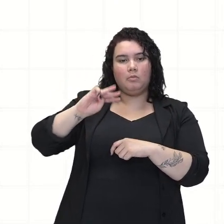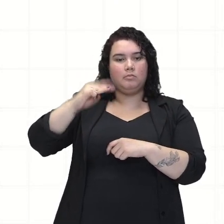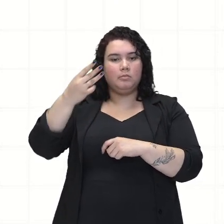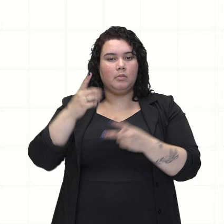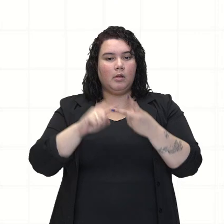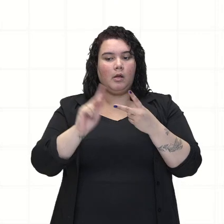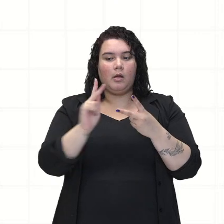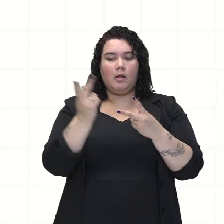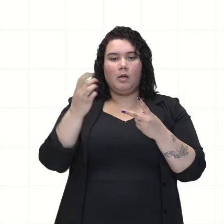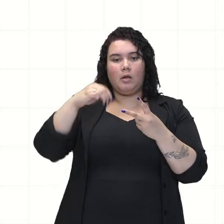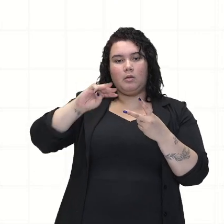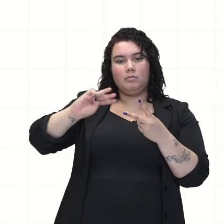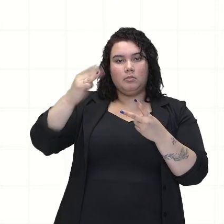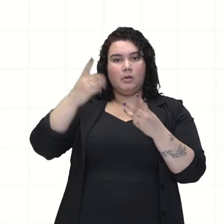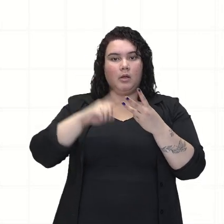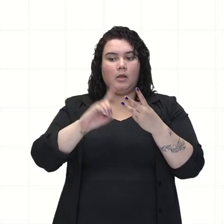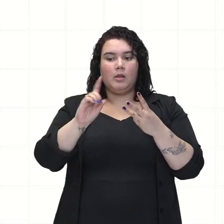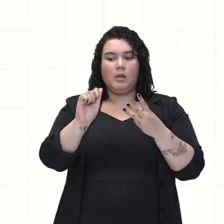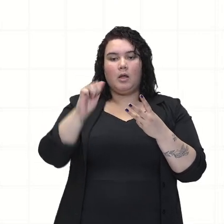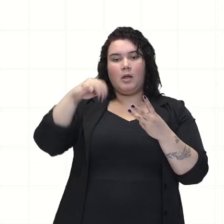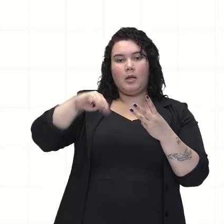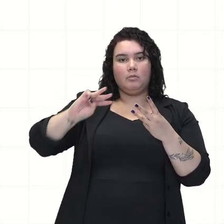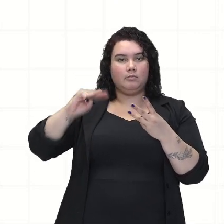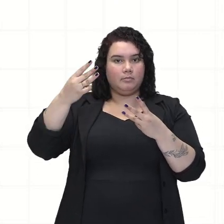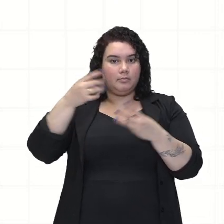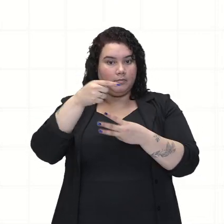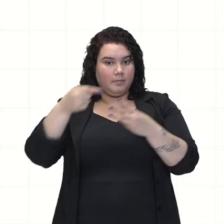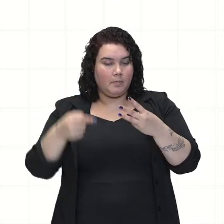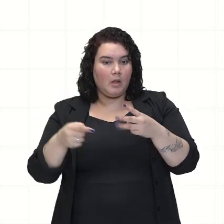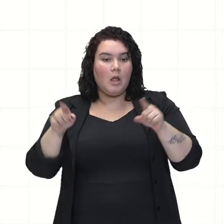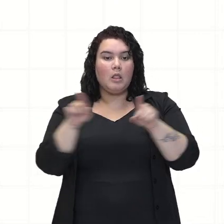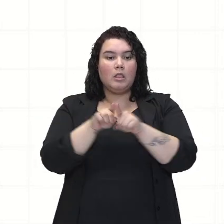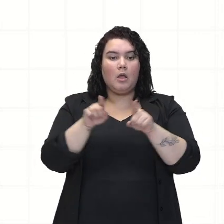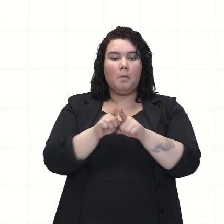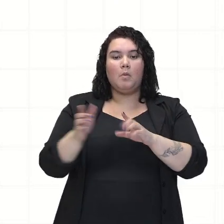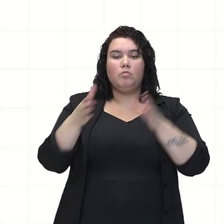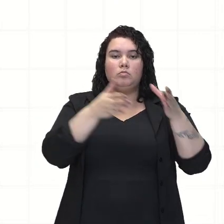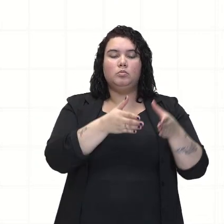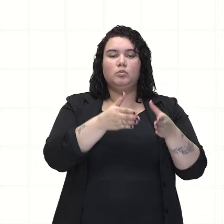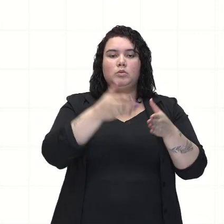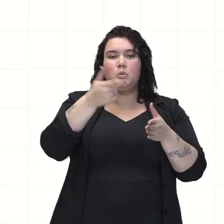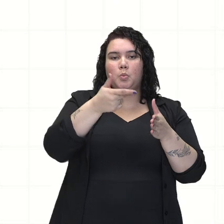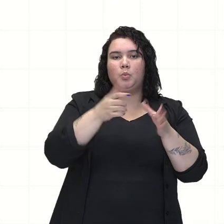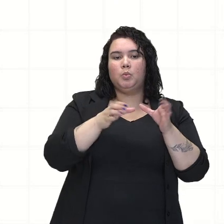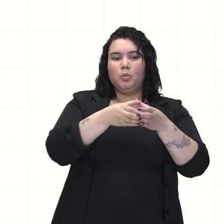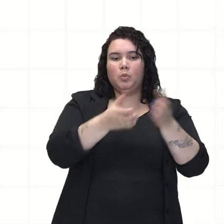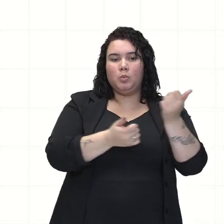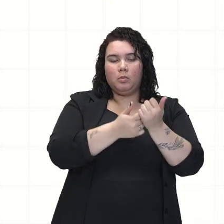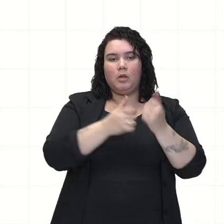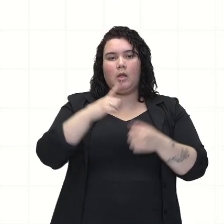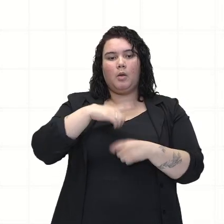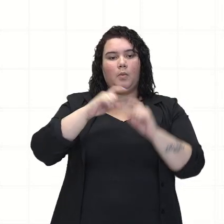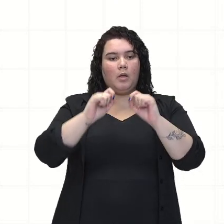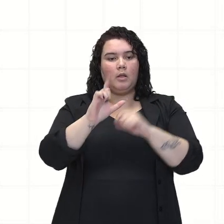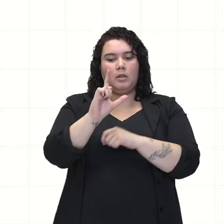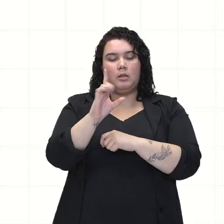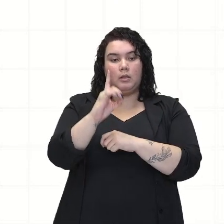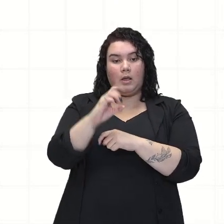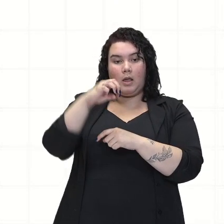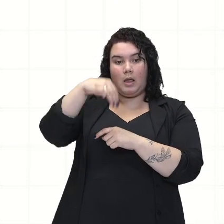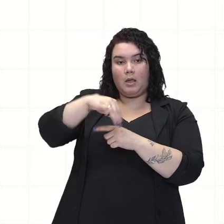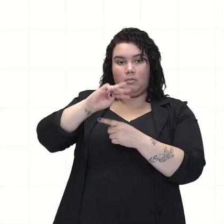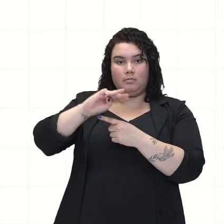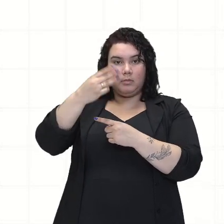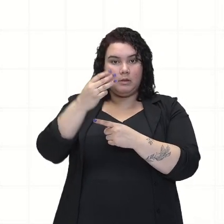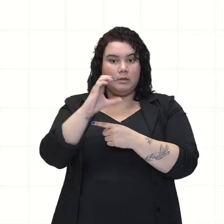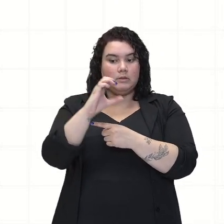hectômetro cúbico, decâmetro cúbico. E submúltiplos, os decímetros cúbicos, centímetros cúbicos e milímetros